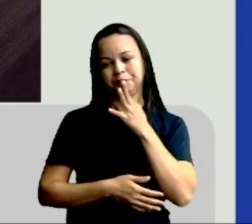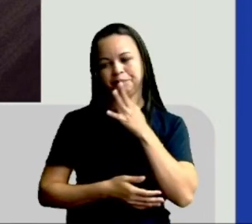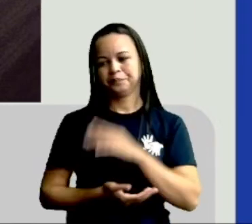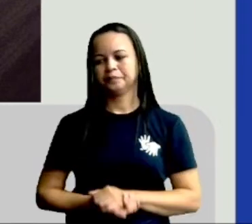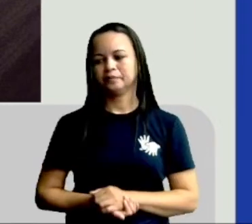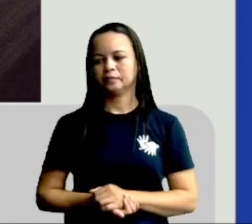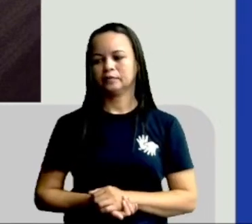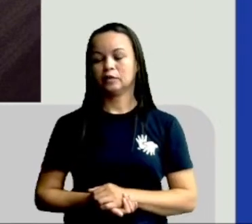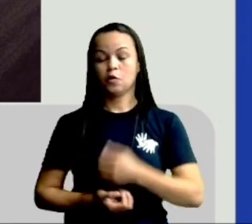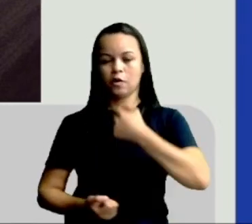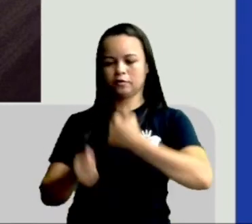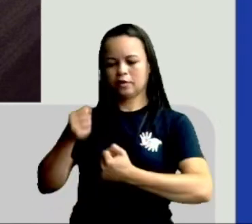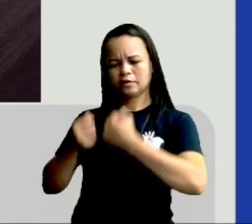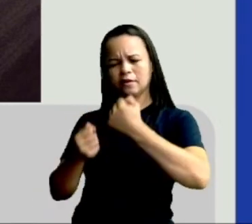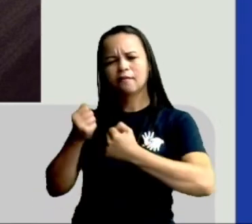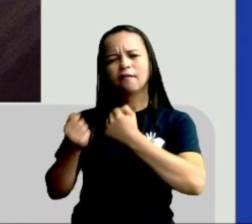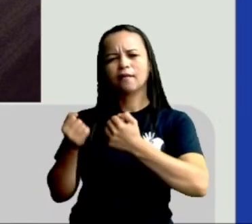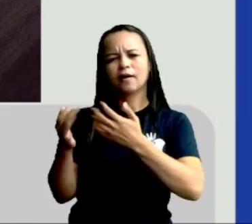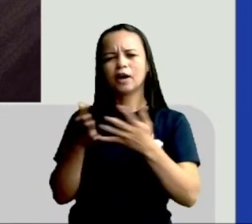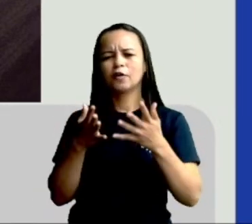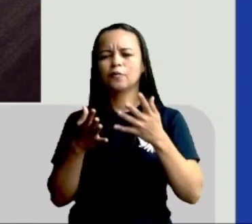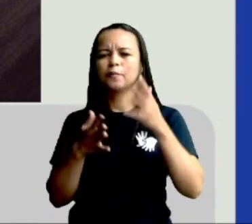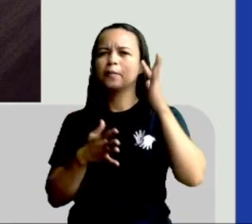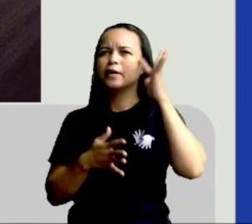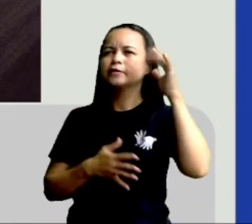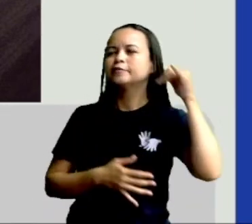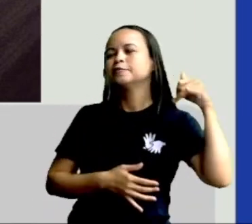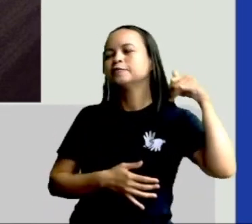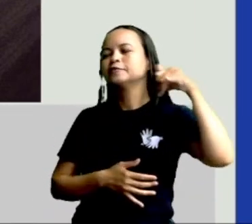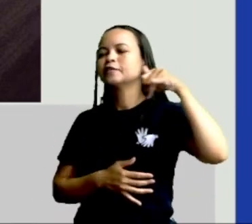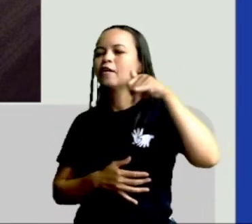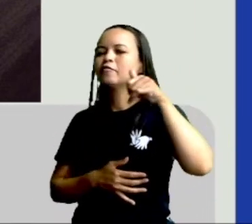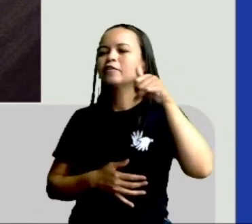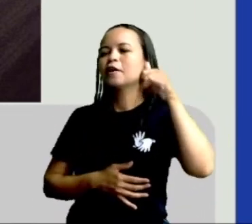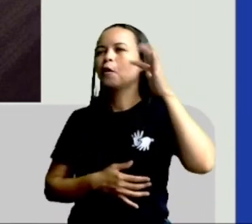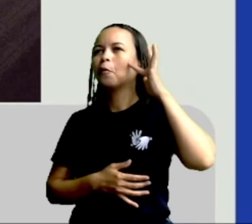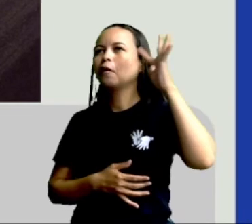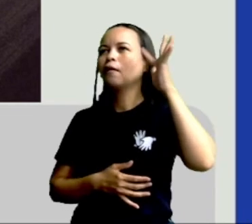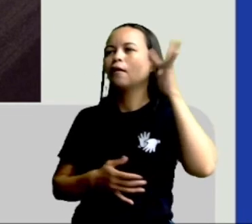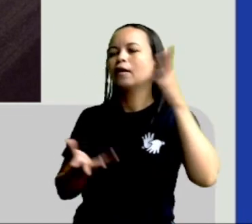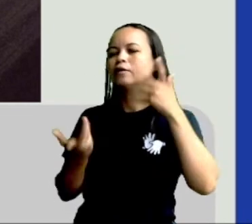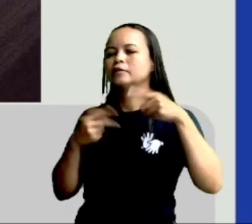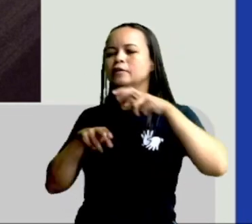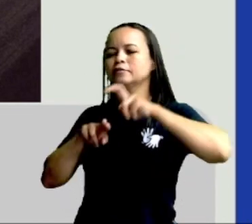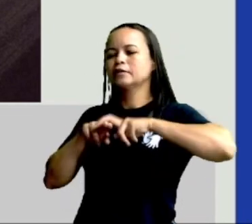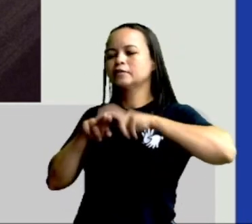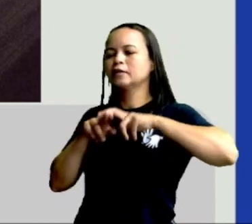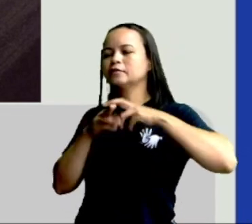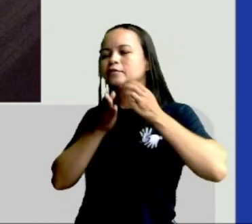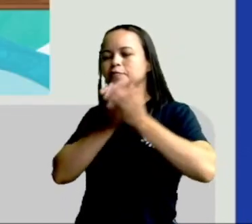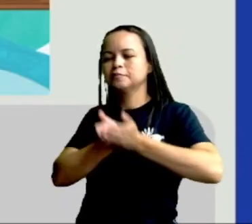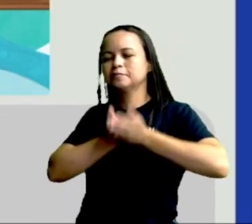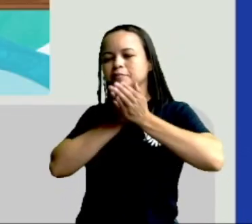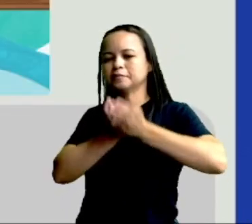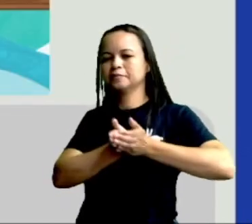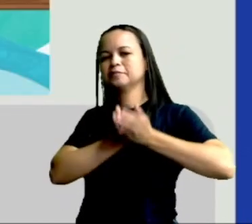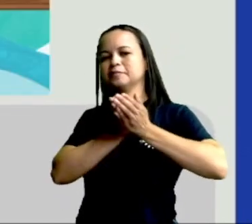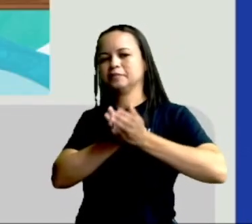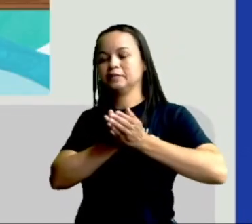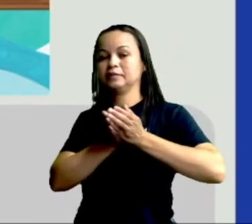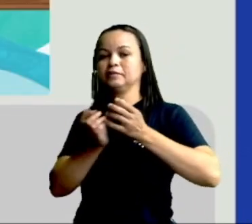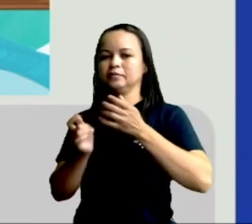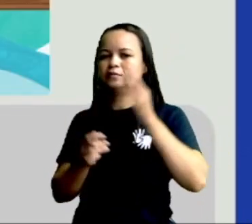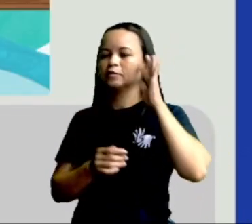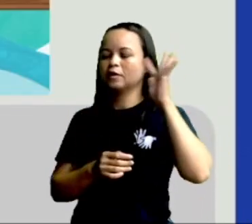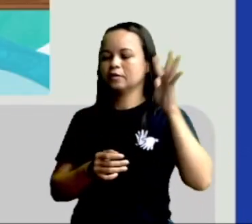e quando ele está de carro imagina que está de avião sentadinho na cadeira imagina Barcos e navios